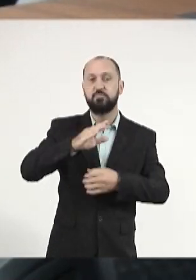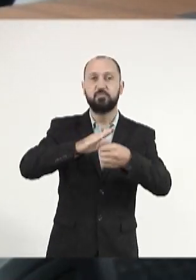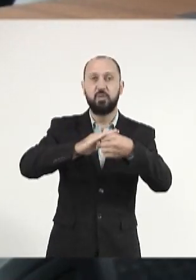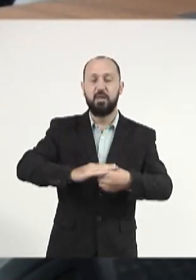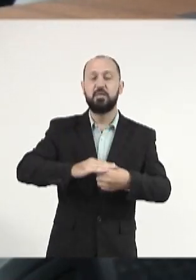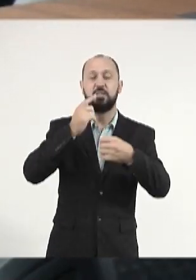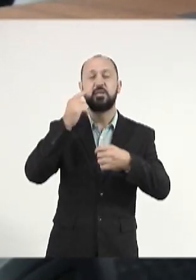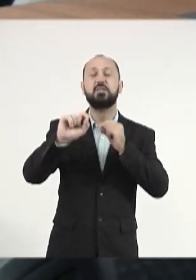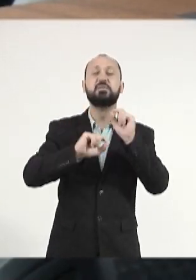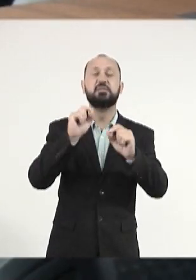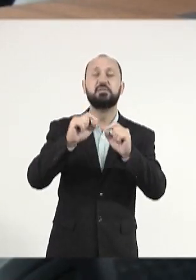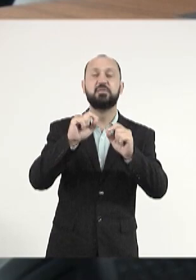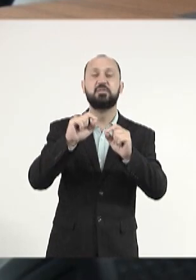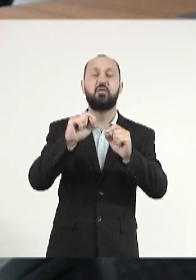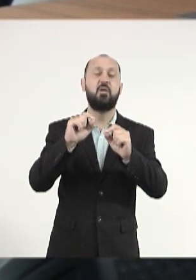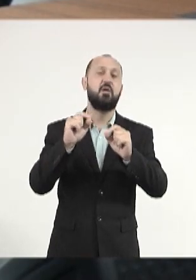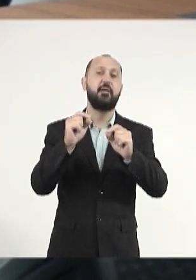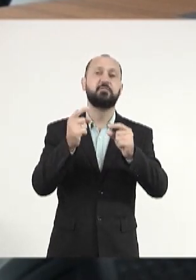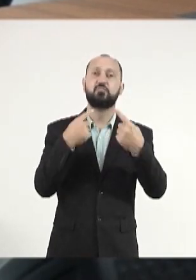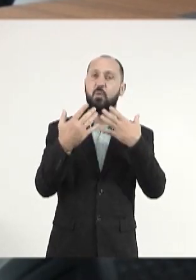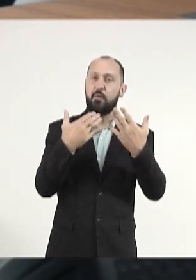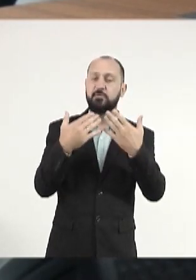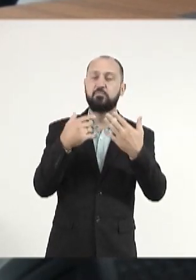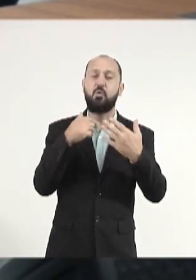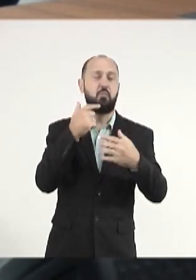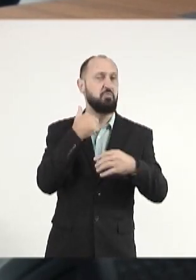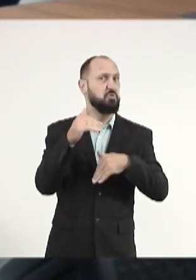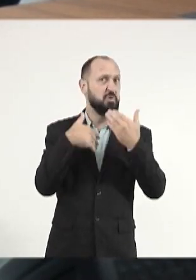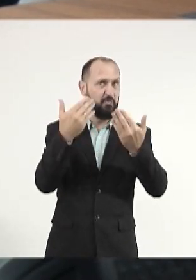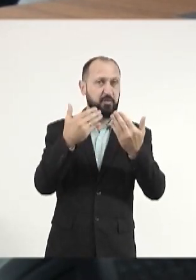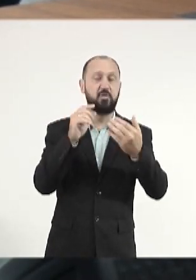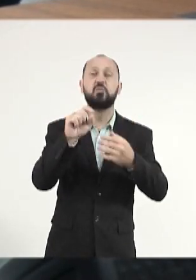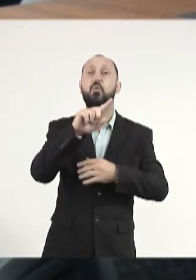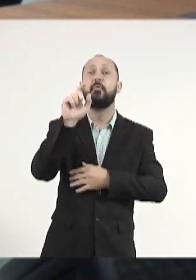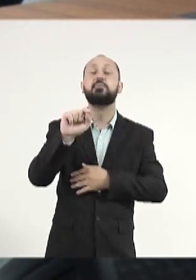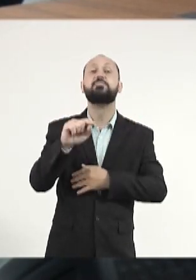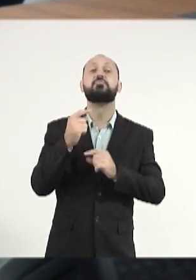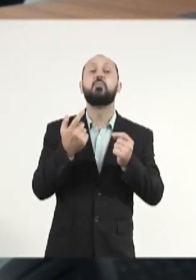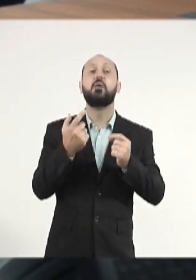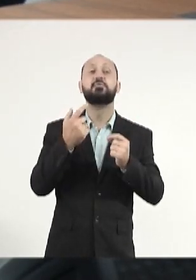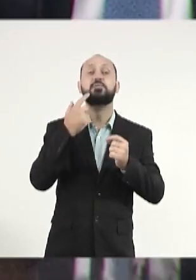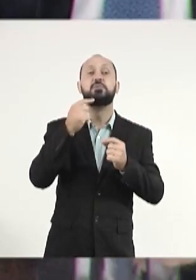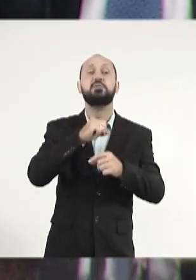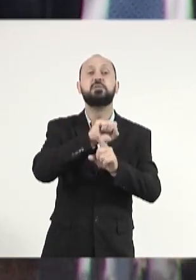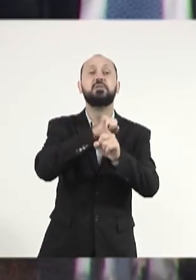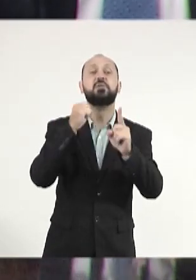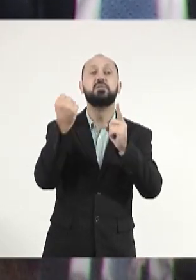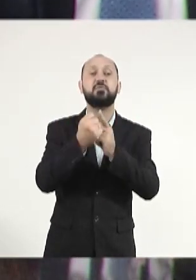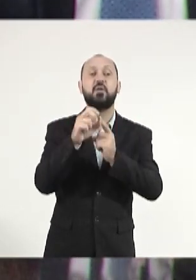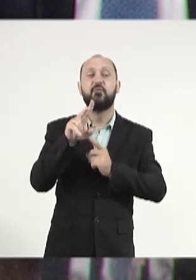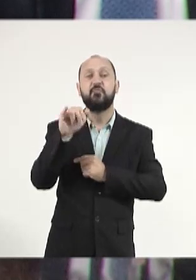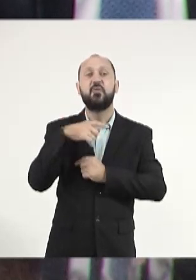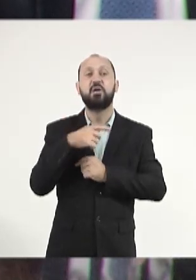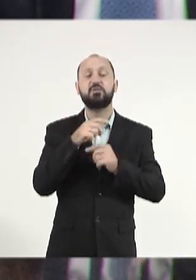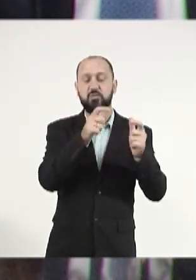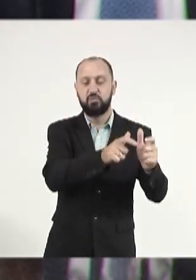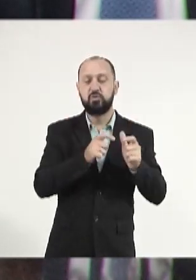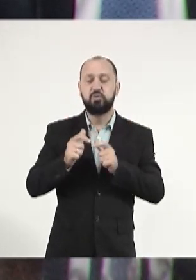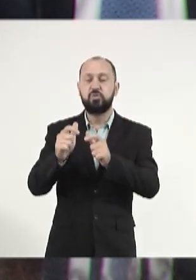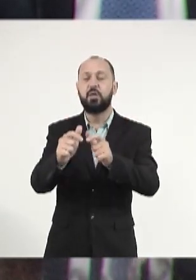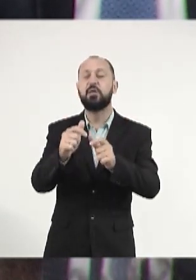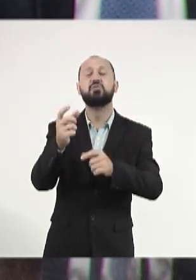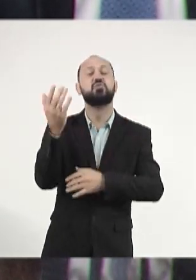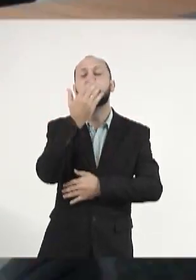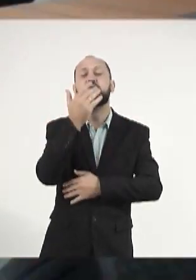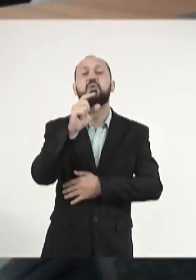esse debate não é um avanço importante para a sociedade. O que eu questionei foi: na sociedade, em vários segmentos da população, a